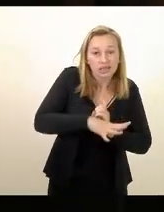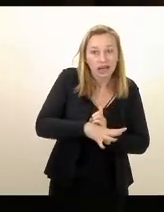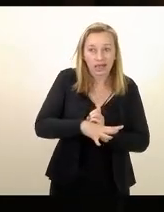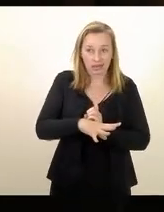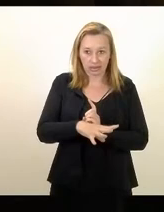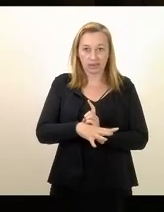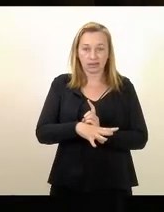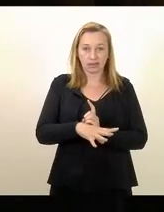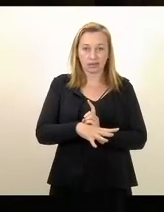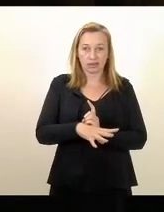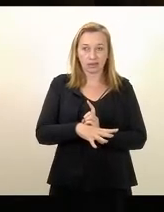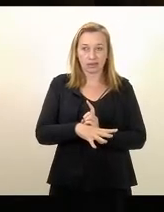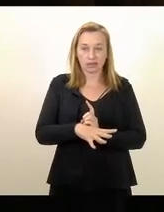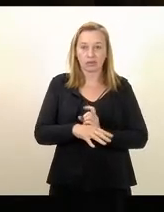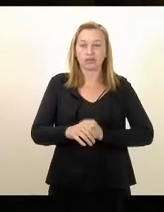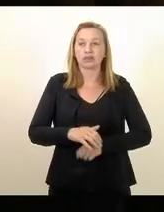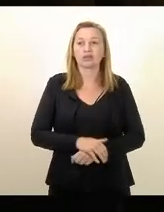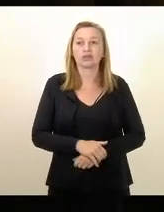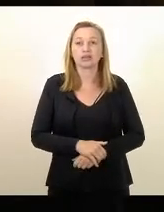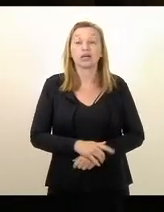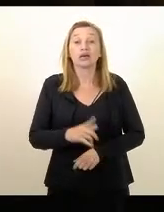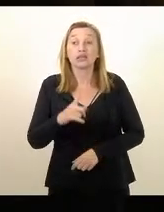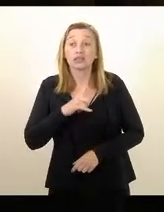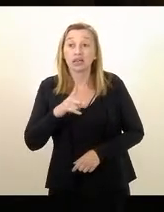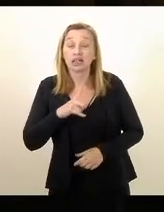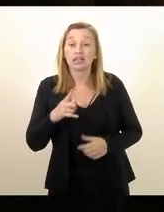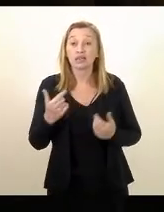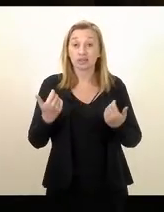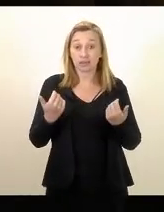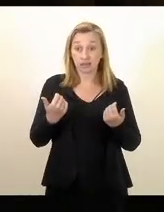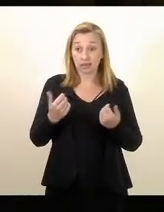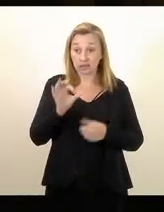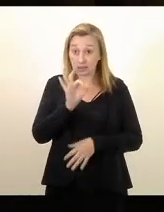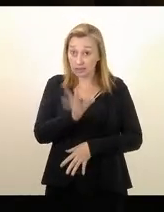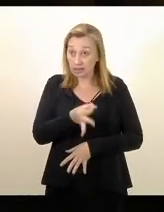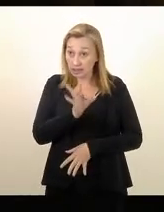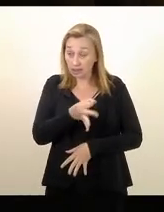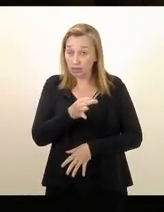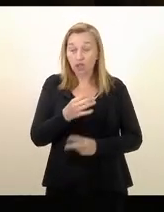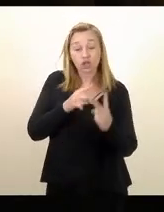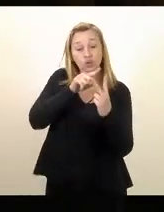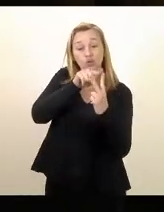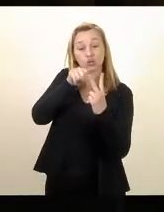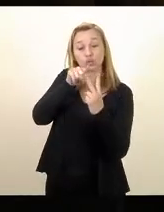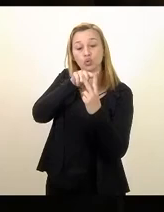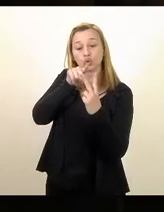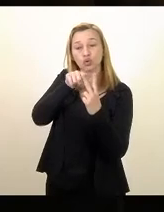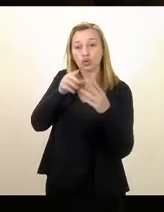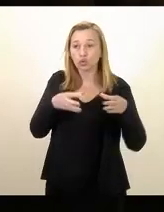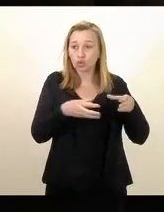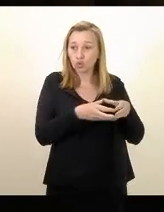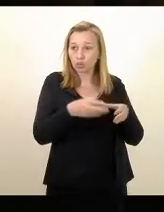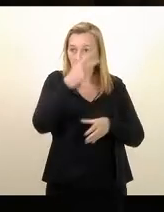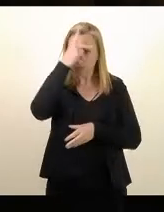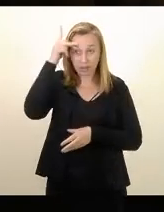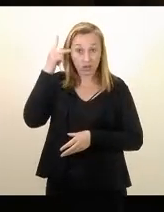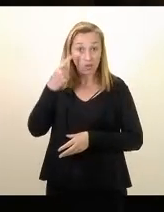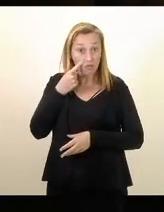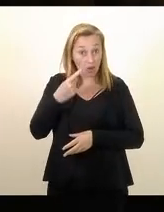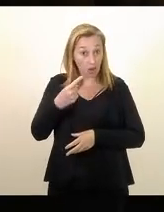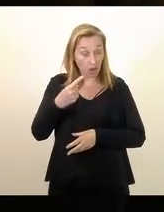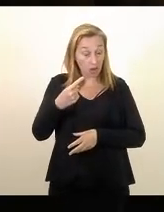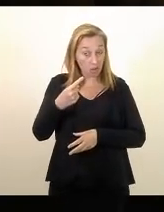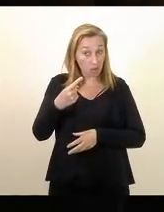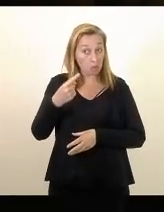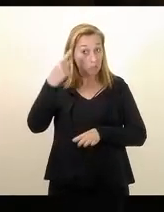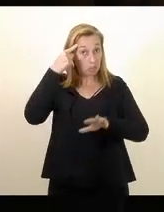diz o autor existem necessariamente duas classes de pessoas vejam a lógica do pensamento